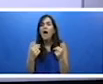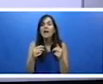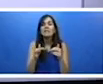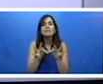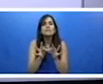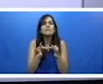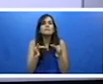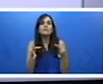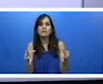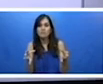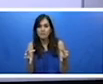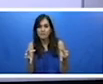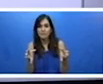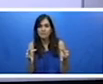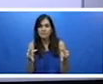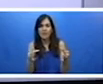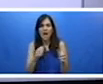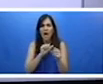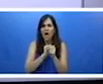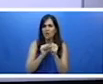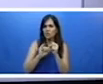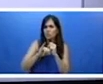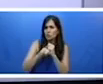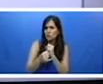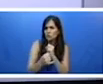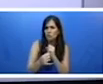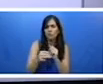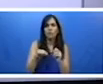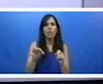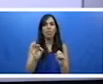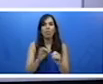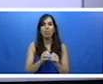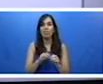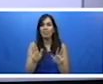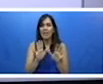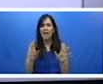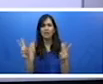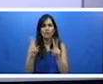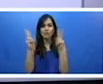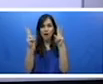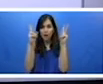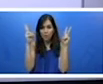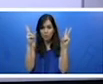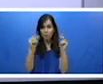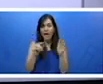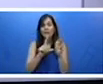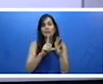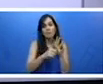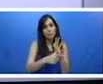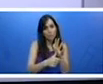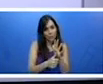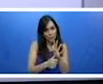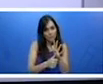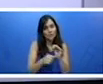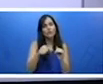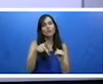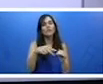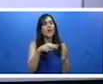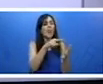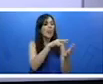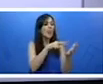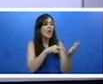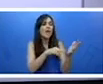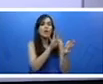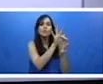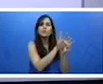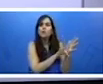sem adjetivos ou juízos de valor. À medida que for escrevendo, releia o texto